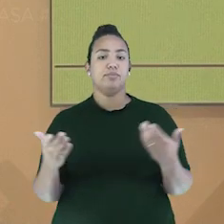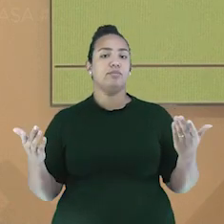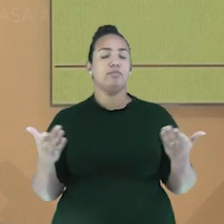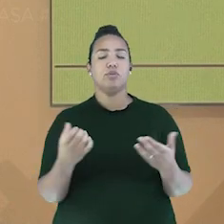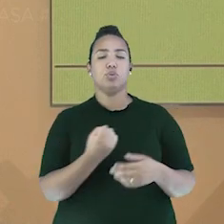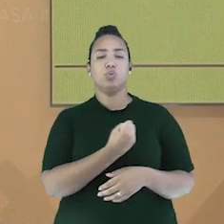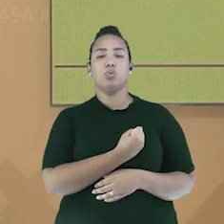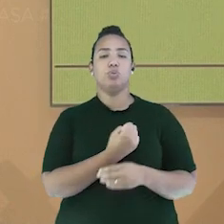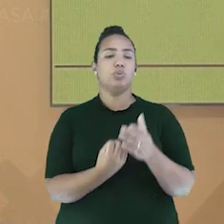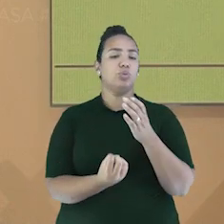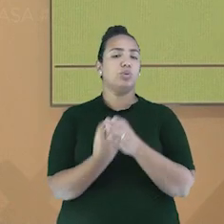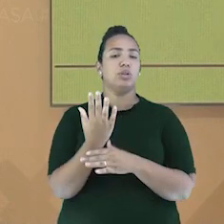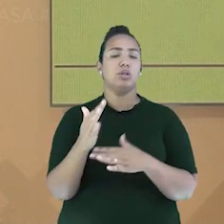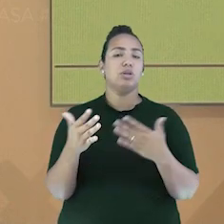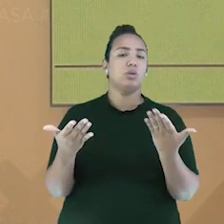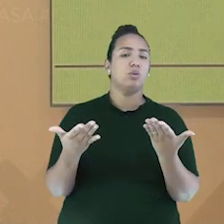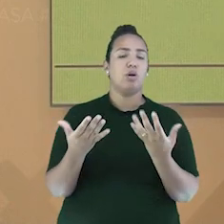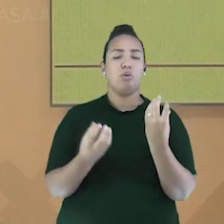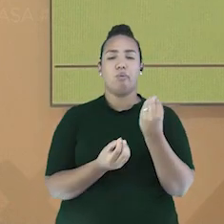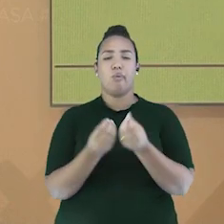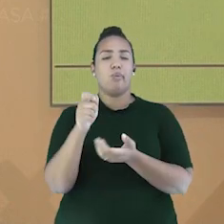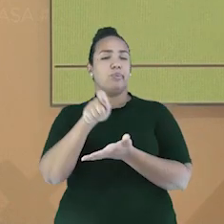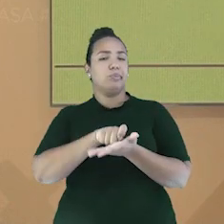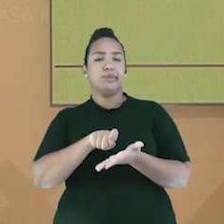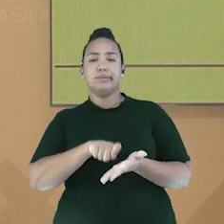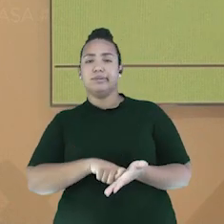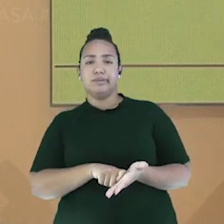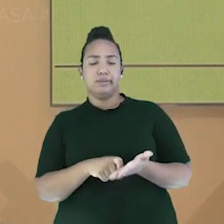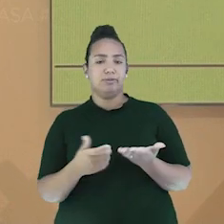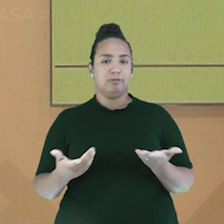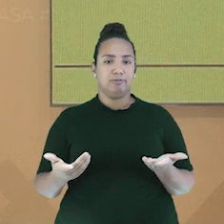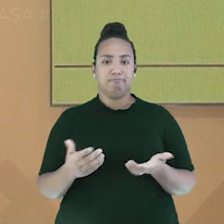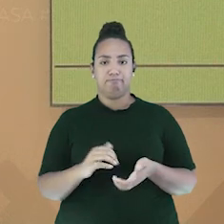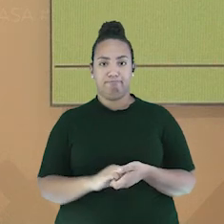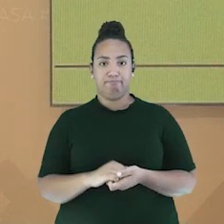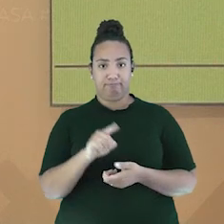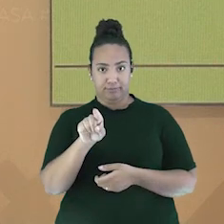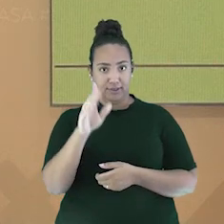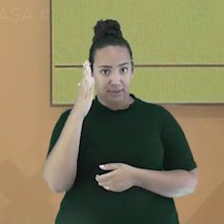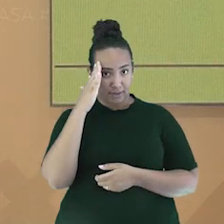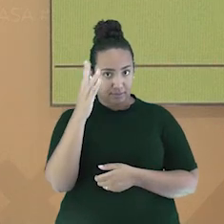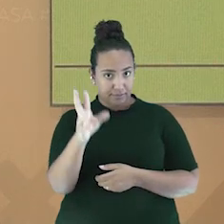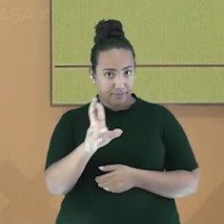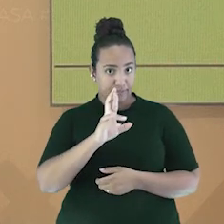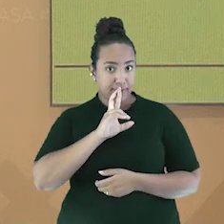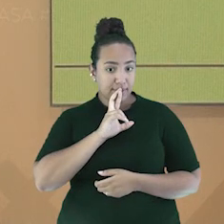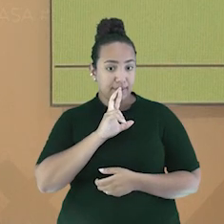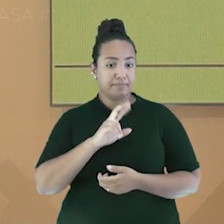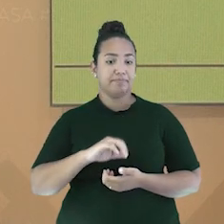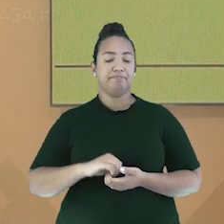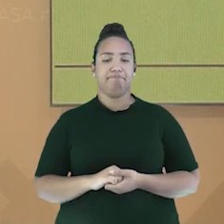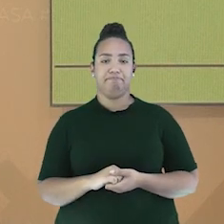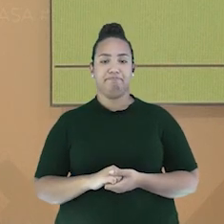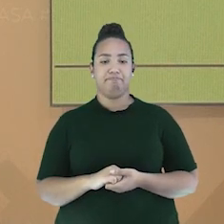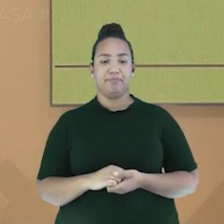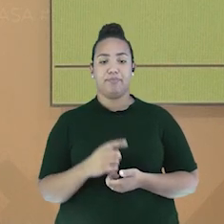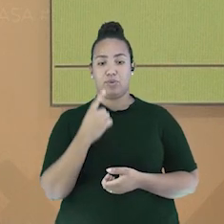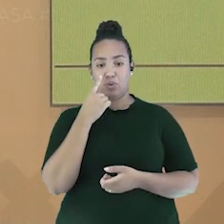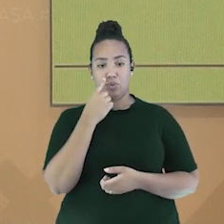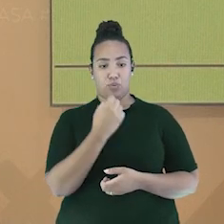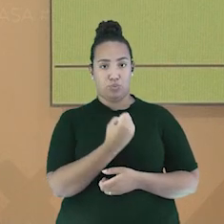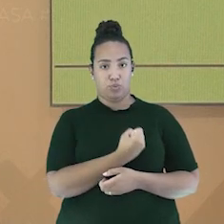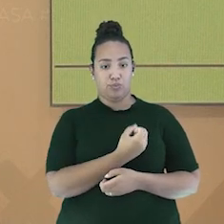e Como escrevemos e lemos esse número você pode me dizer formaremos o